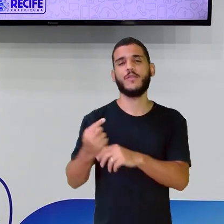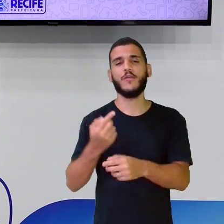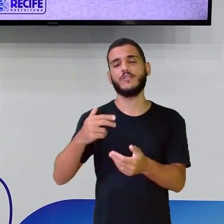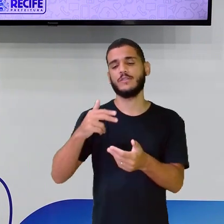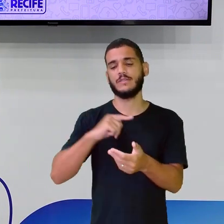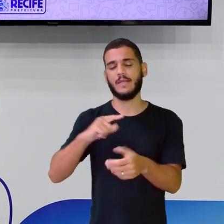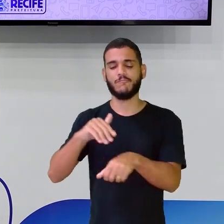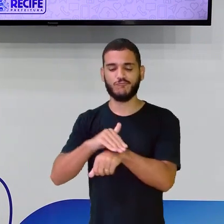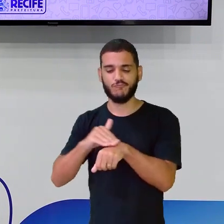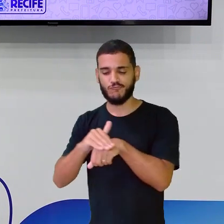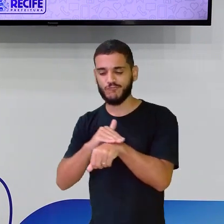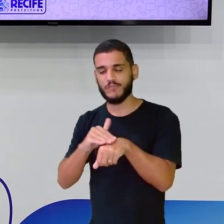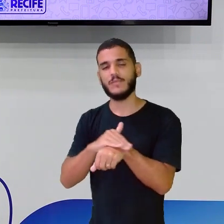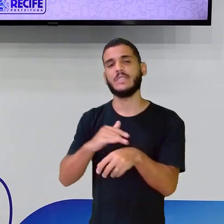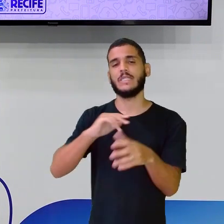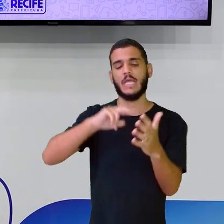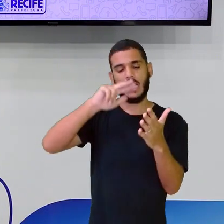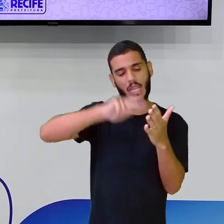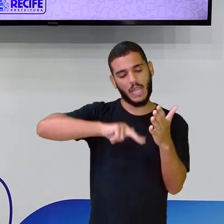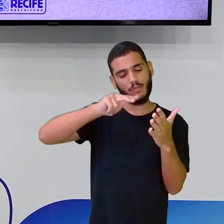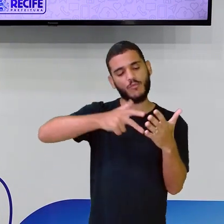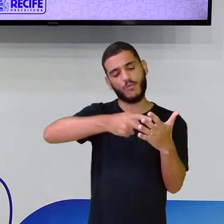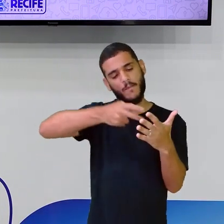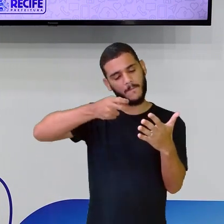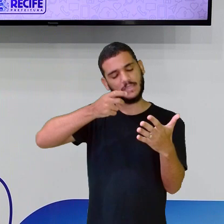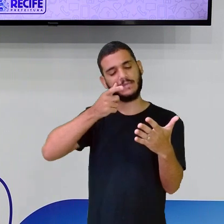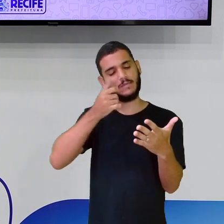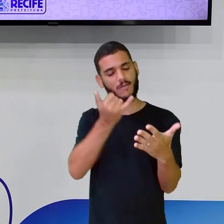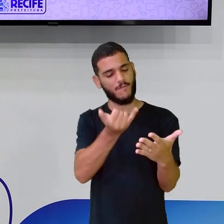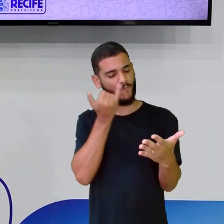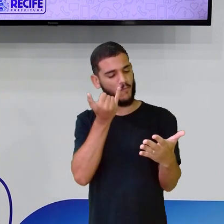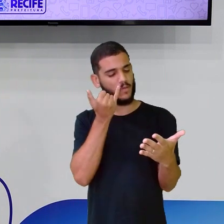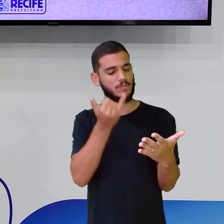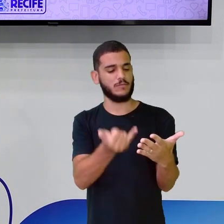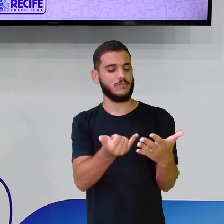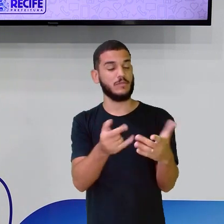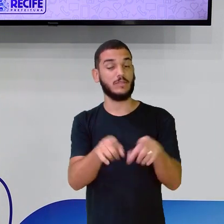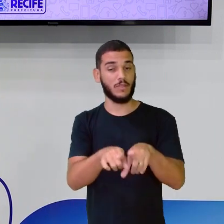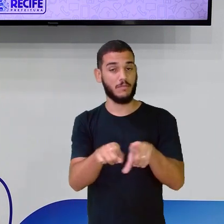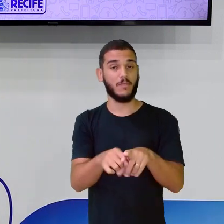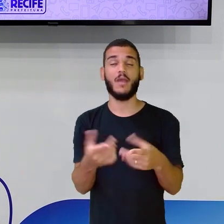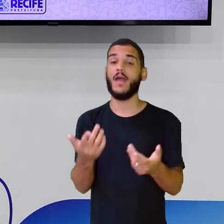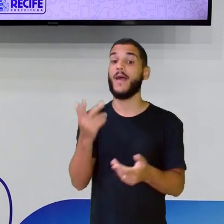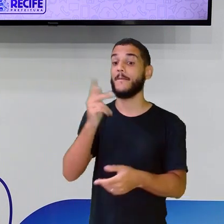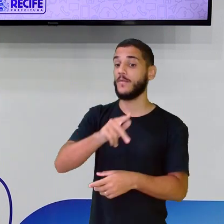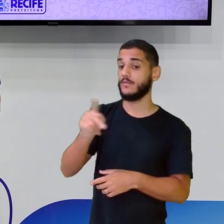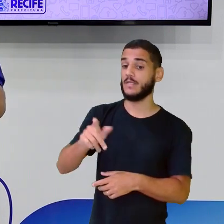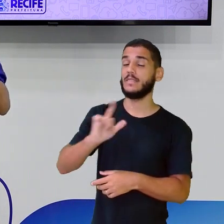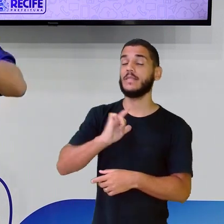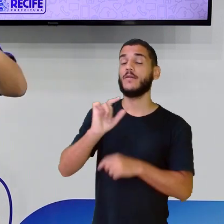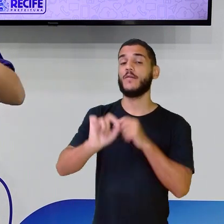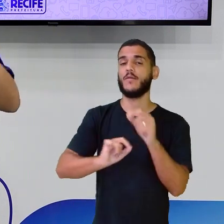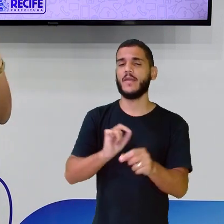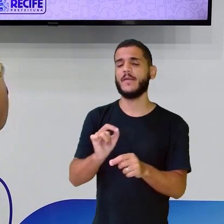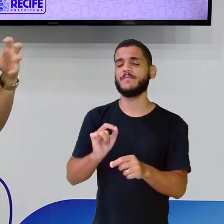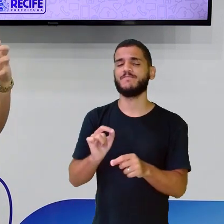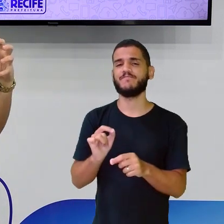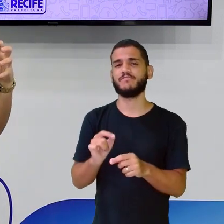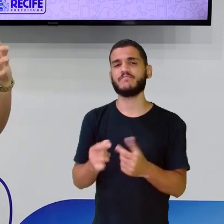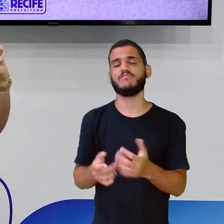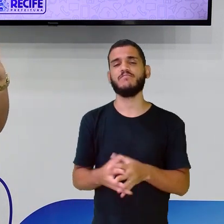a leitura e interpretação de várias informações. Ah, professora, quer dizer que a partir de